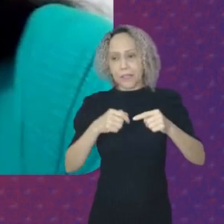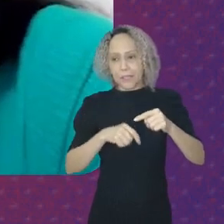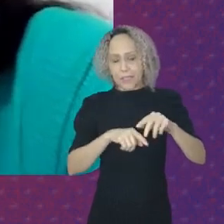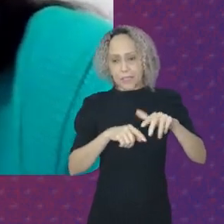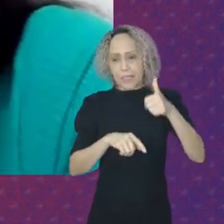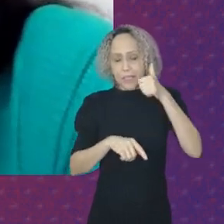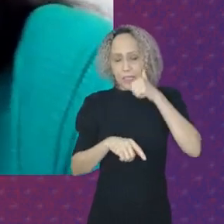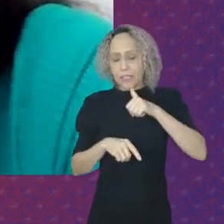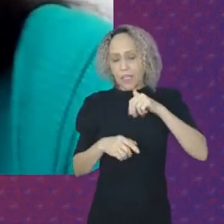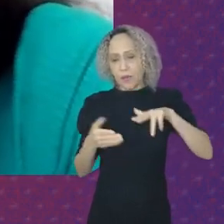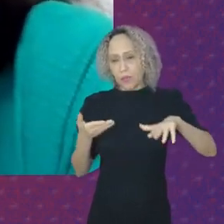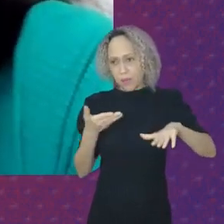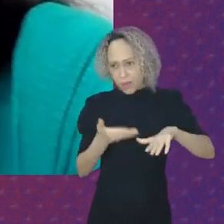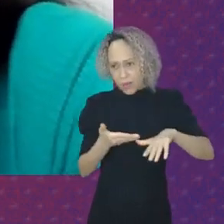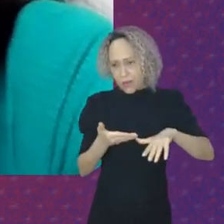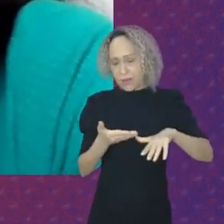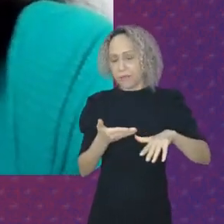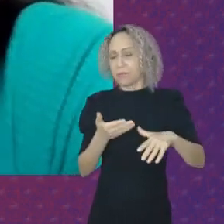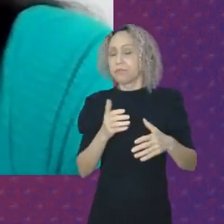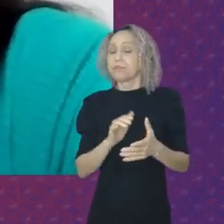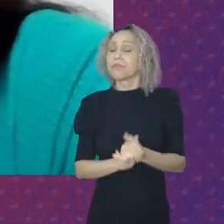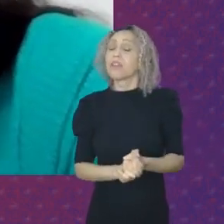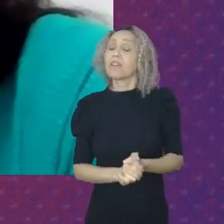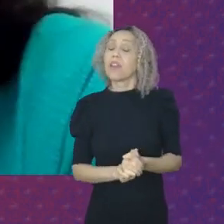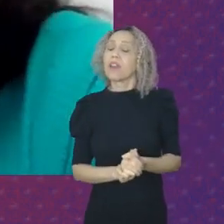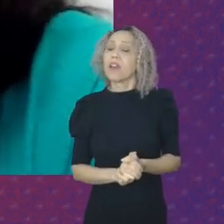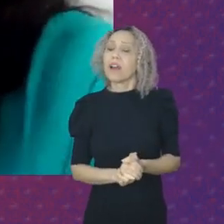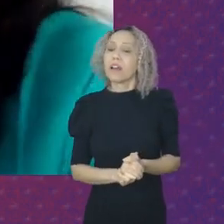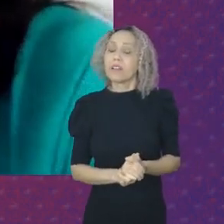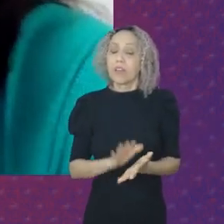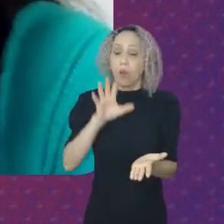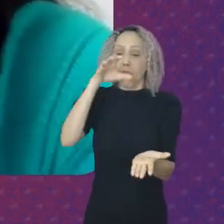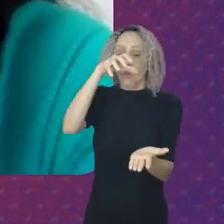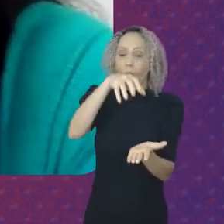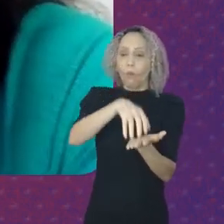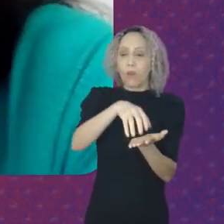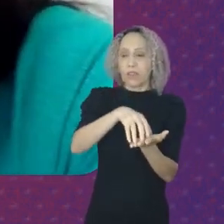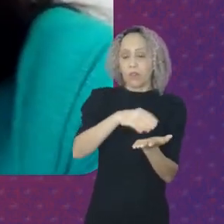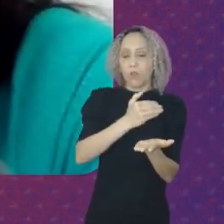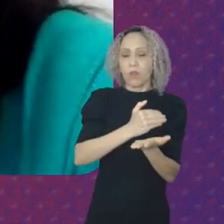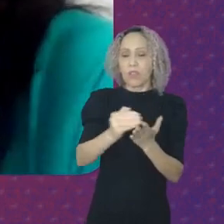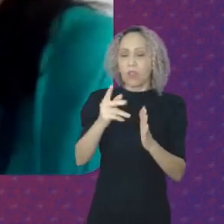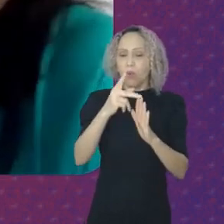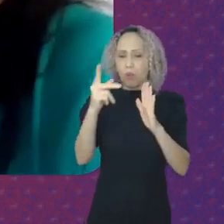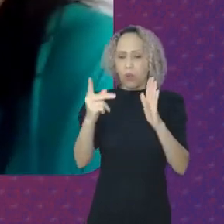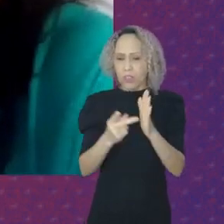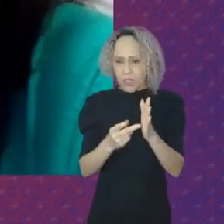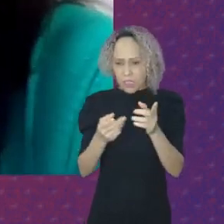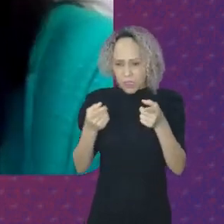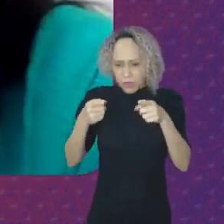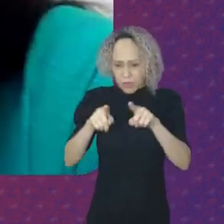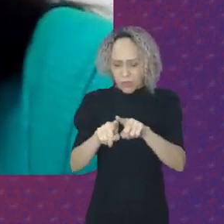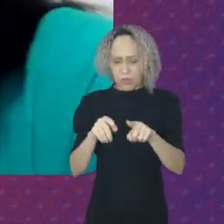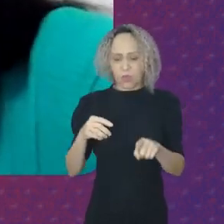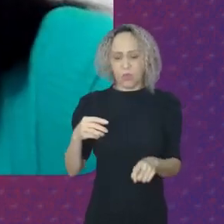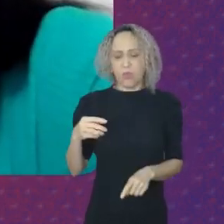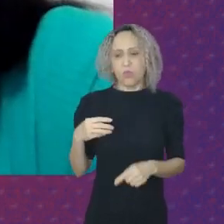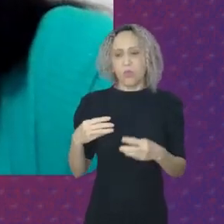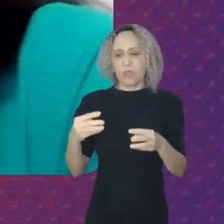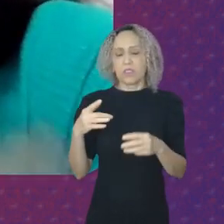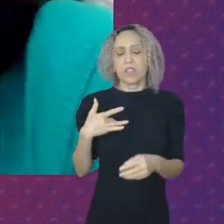da política de enfrentamento à violência. Então, a central, que começa como um projeto de parceria com o Ministério da